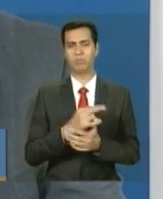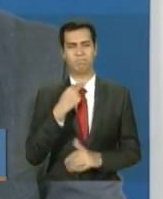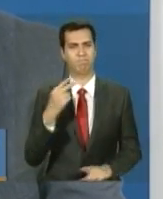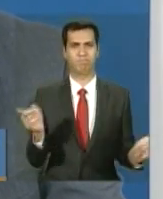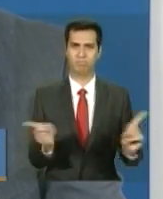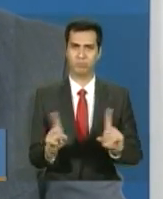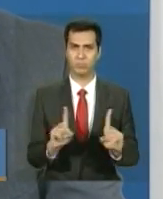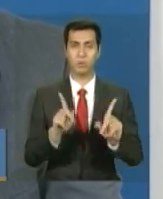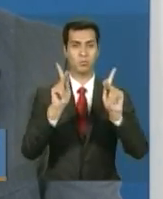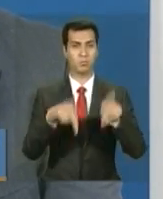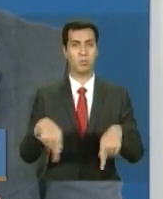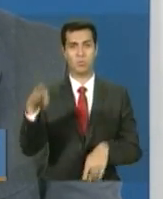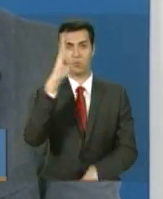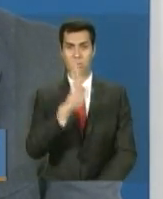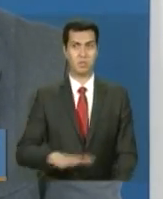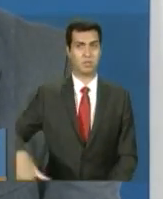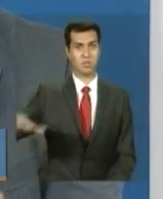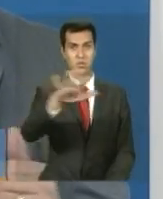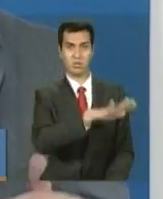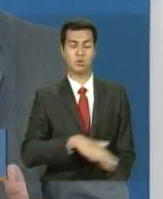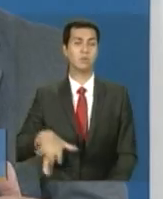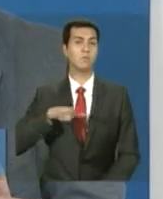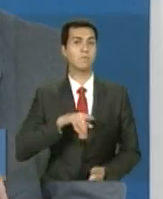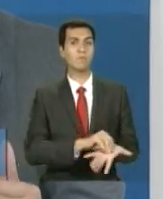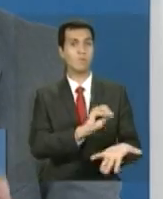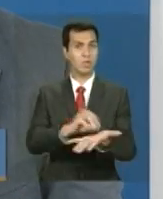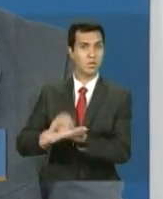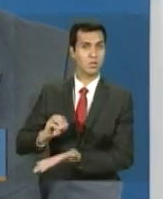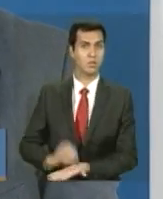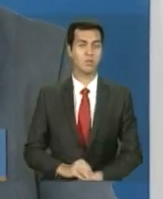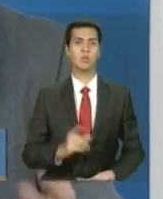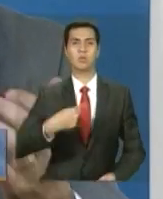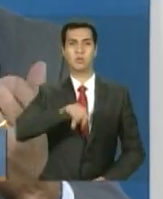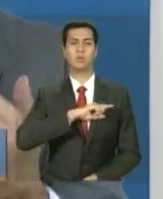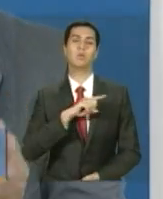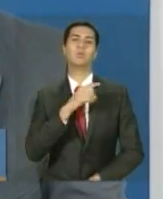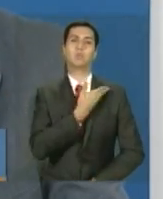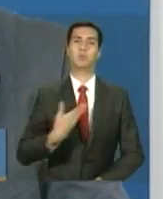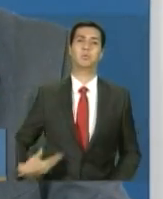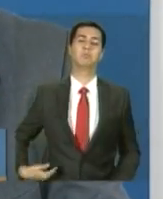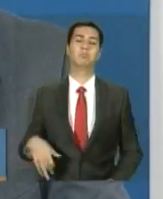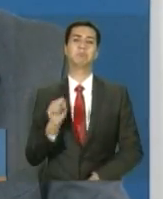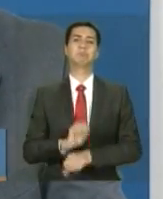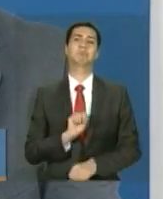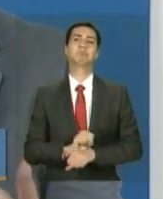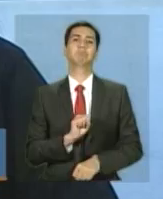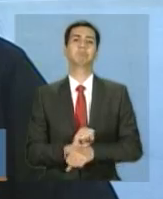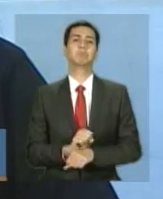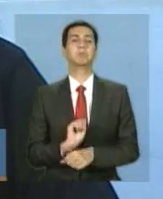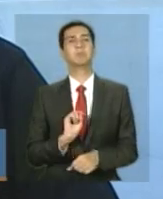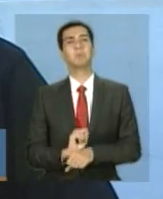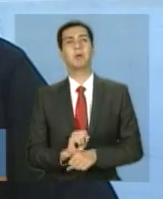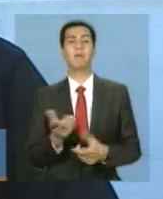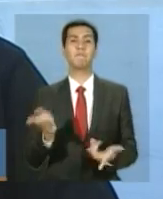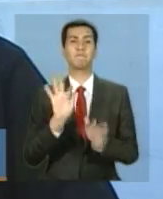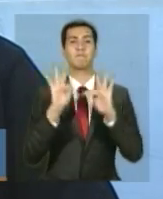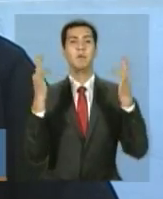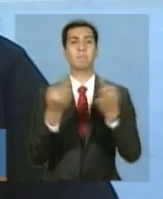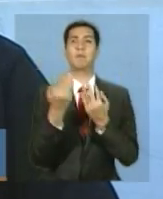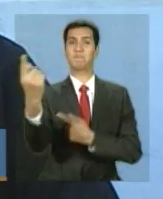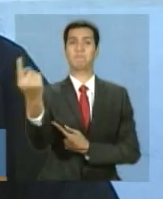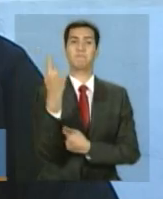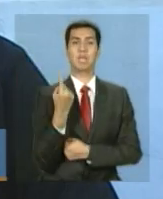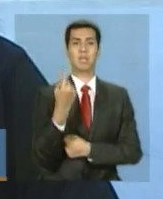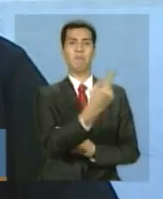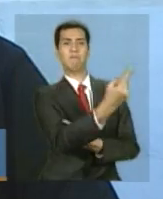brasileira tem o Estado tem que ser ativo não basta ficar atrás do balcão esperando que as famílias venham solicitar né